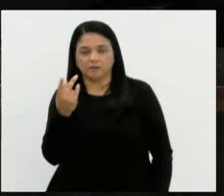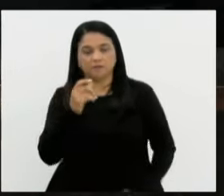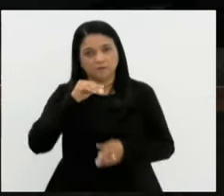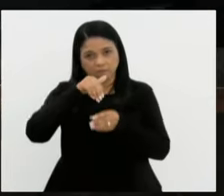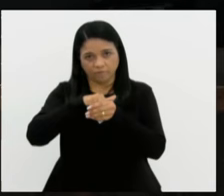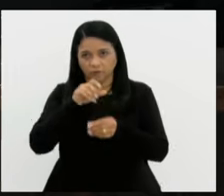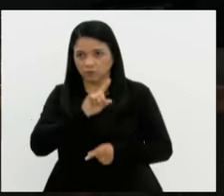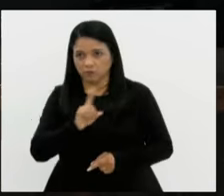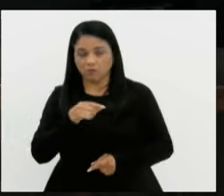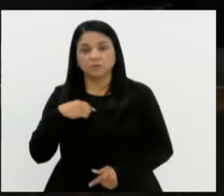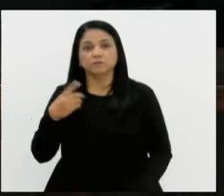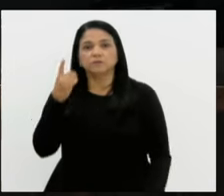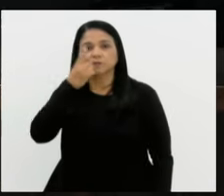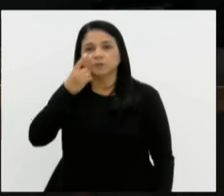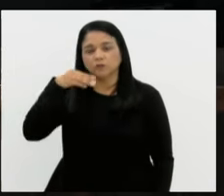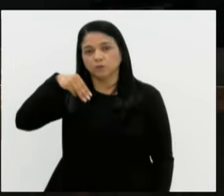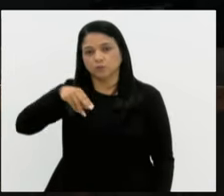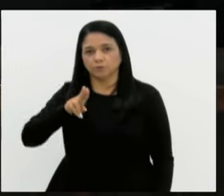Neto.